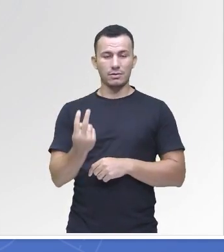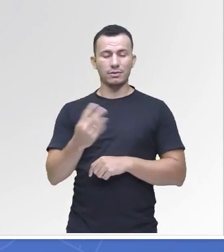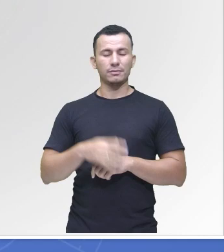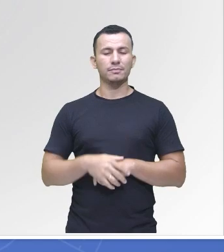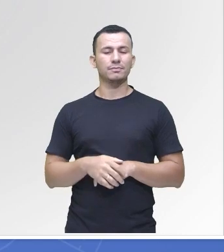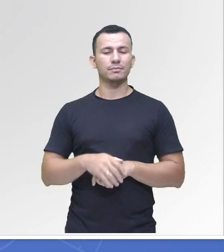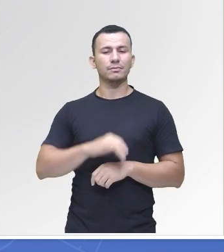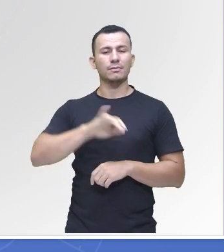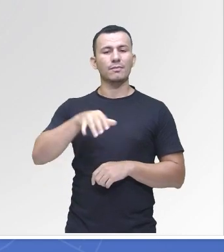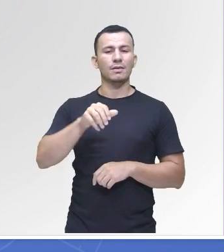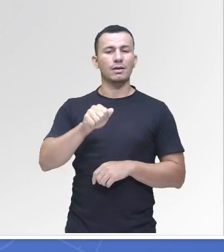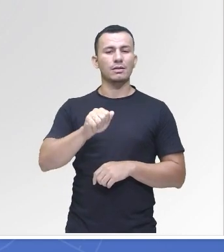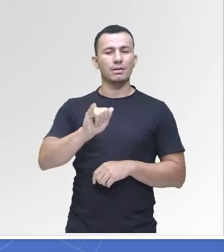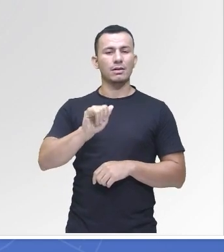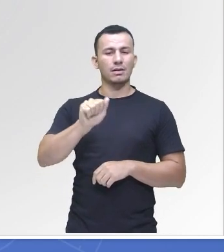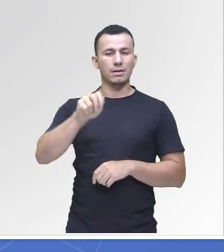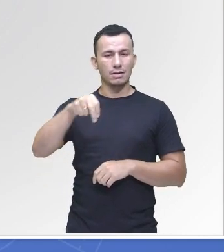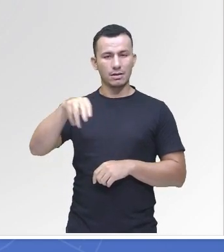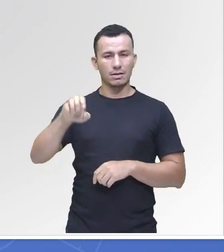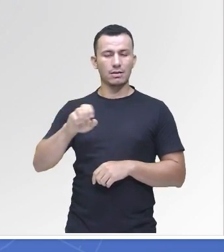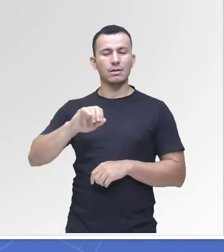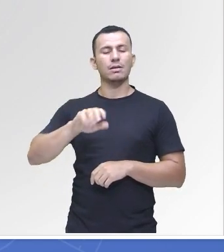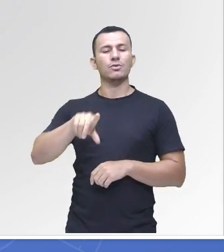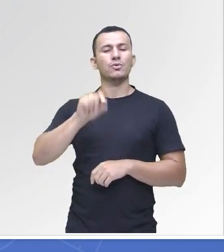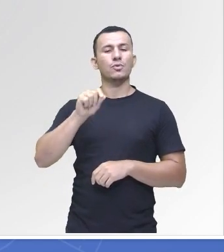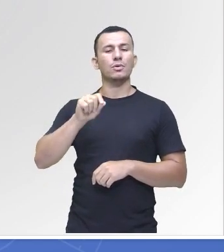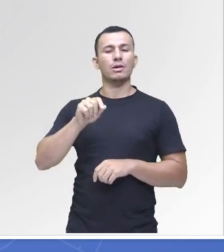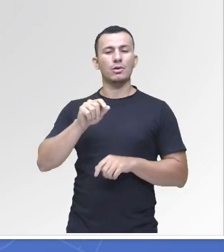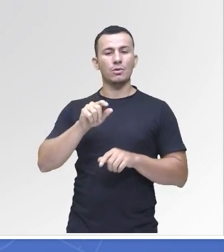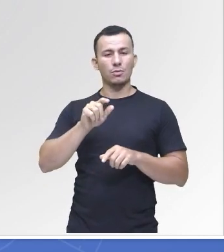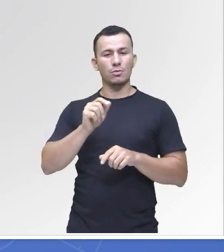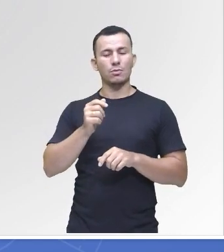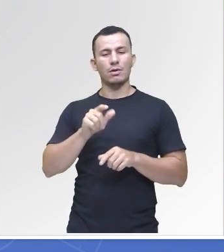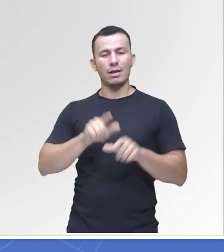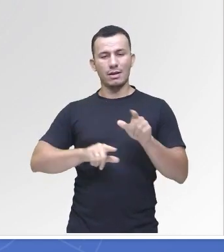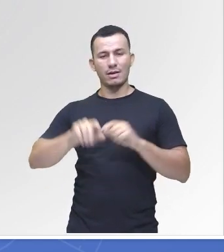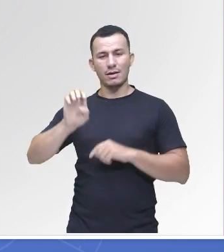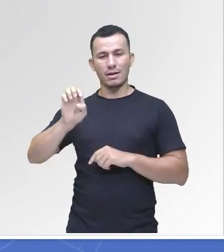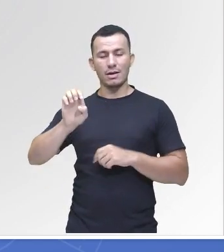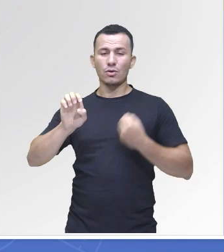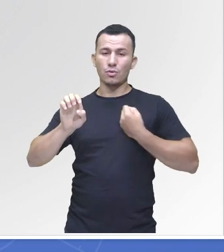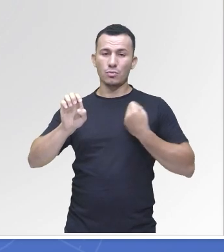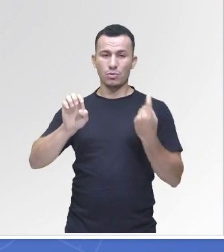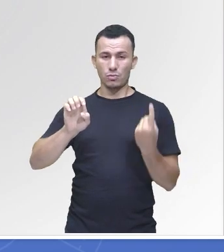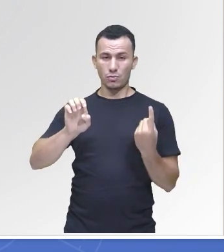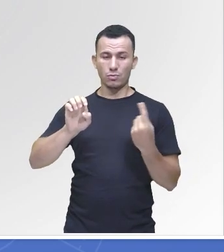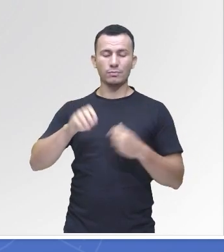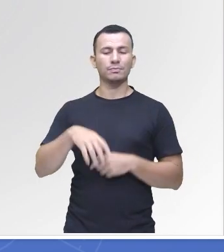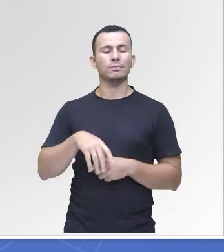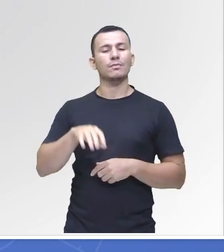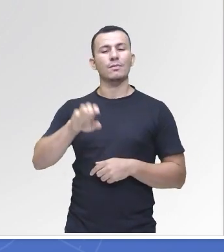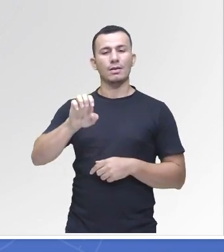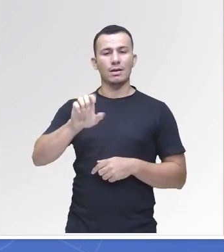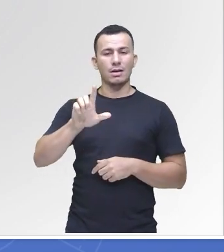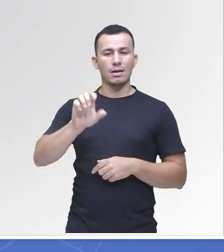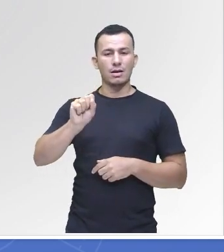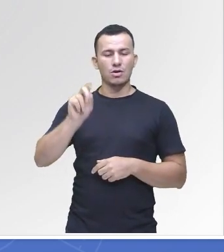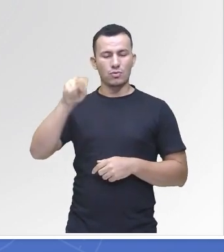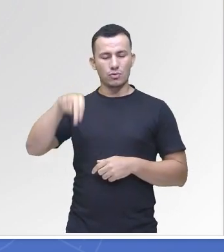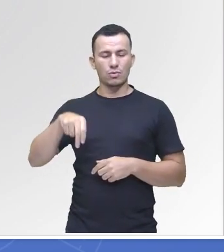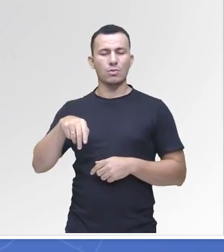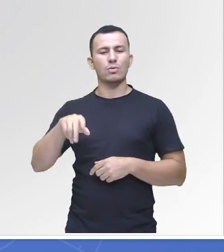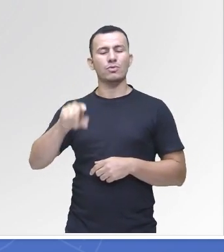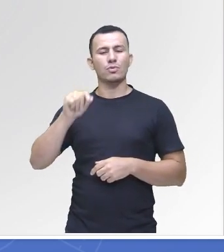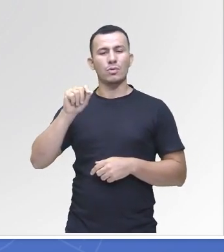A Jaiane marcou a alternativa E na primeira. Né? Então, a gente tem aí o Elson também, que marcou a